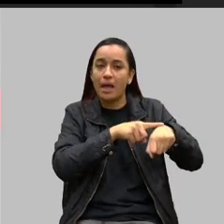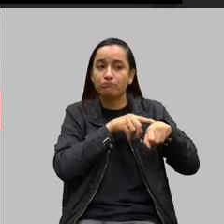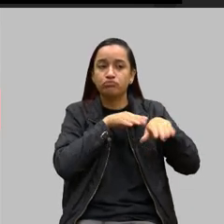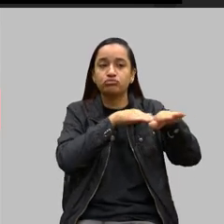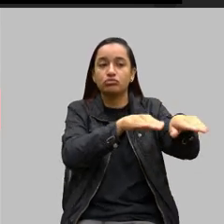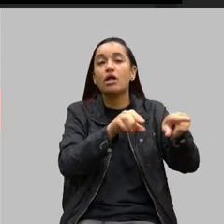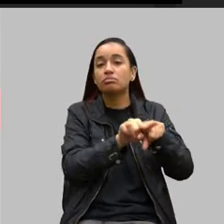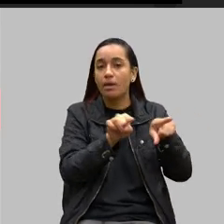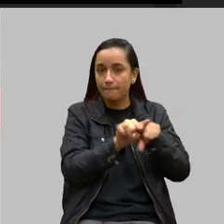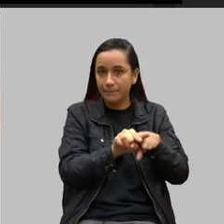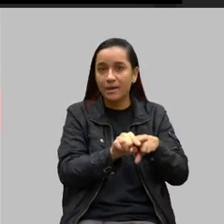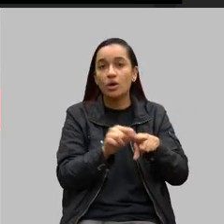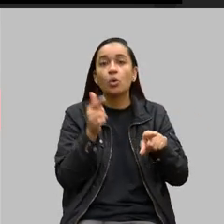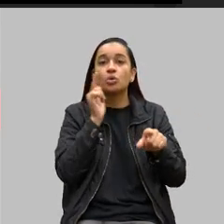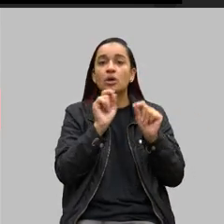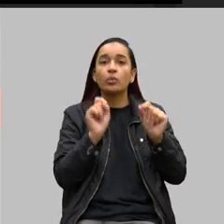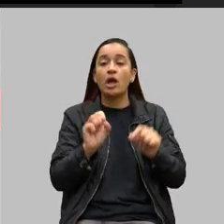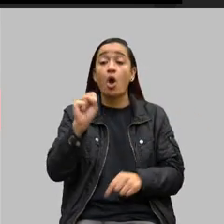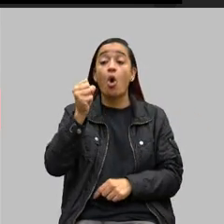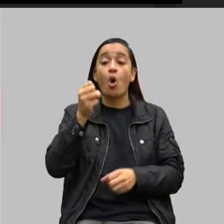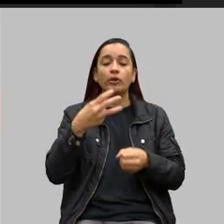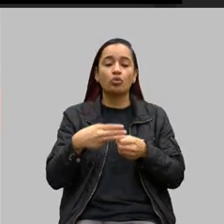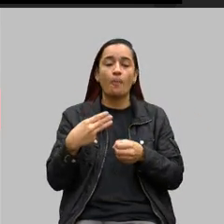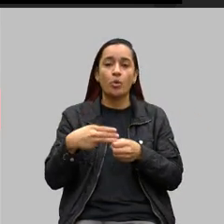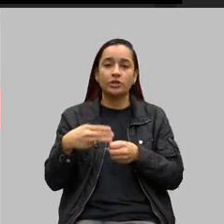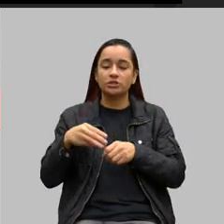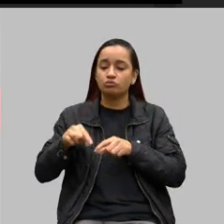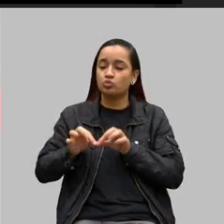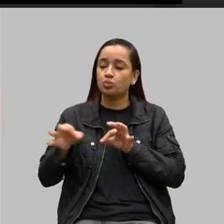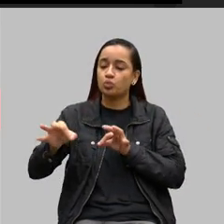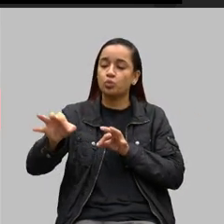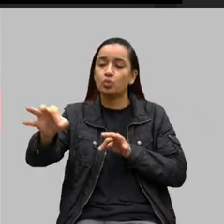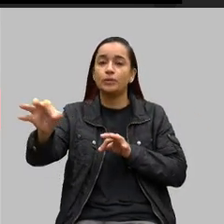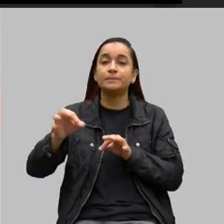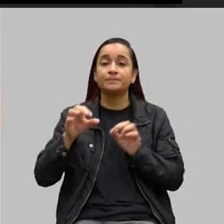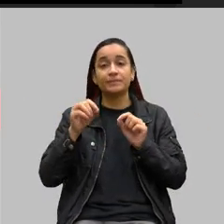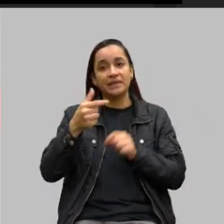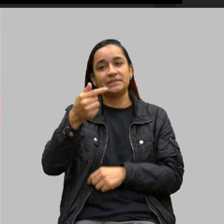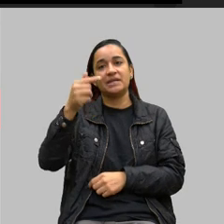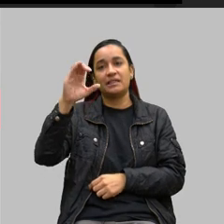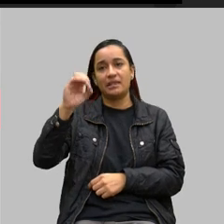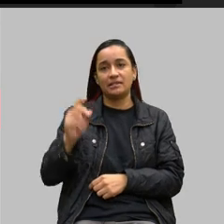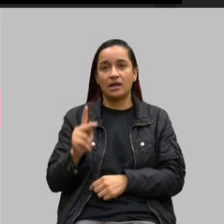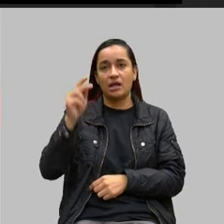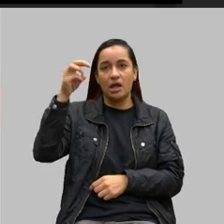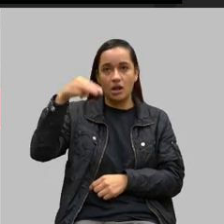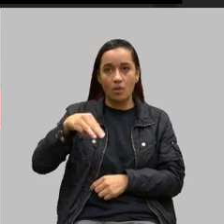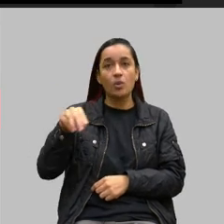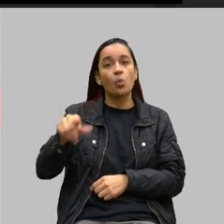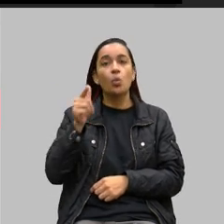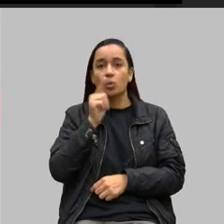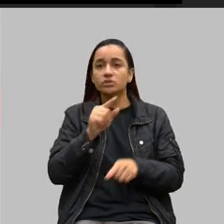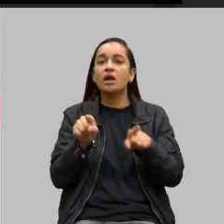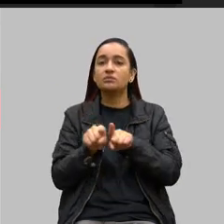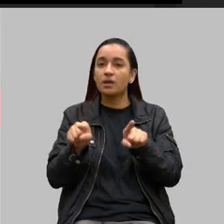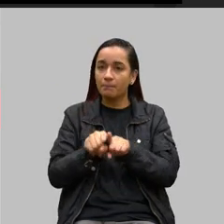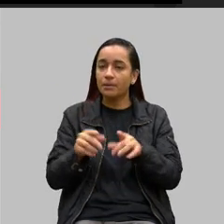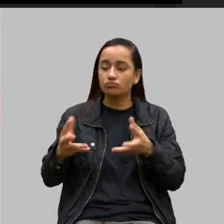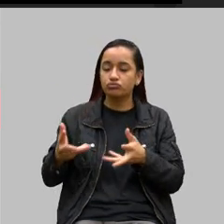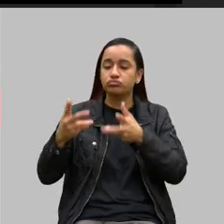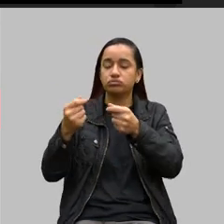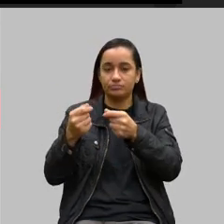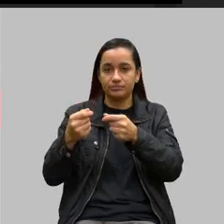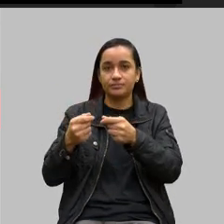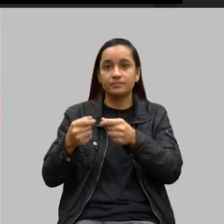aí oito municípios 70 km né no investimento contratado mais um gatilho de investimento que pode levar mais 30 km de extensão